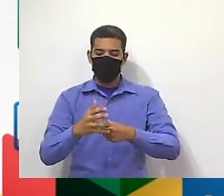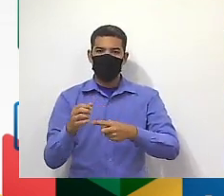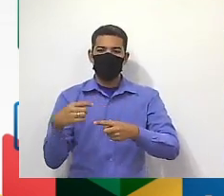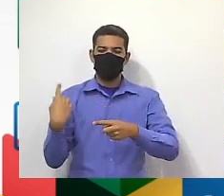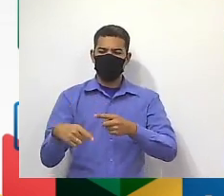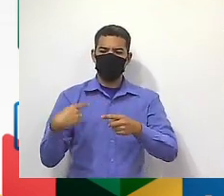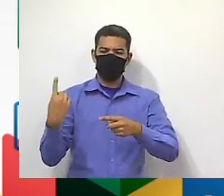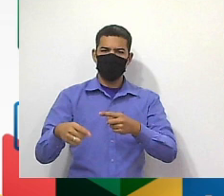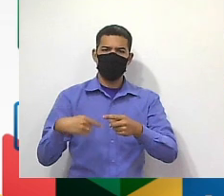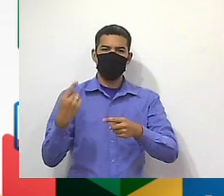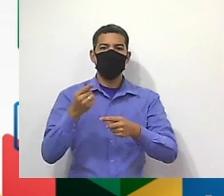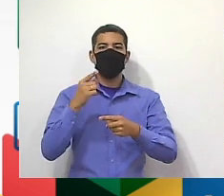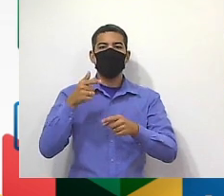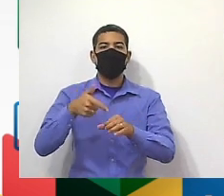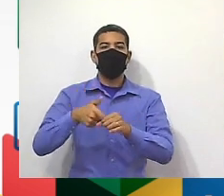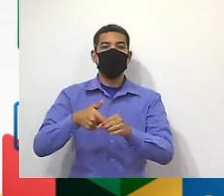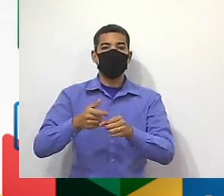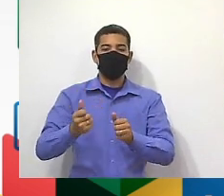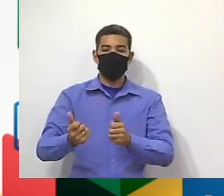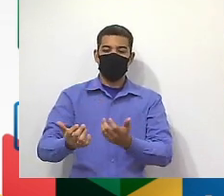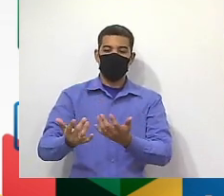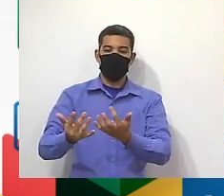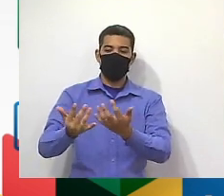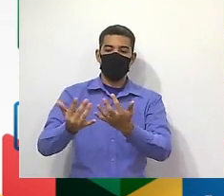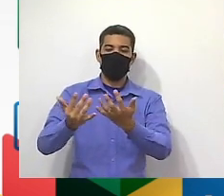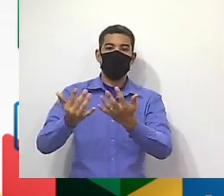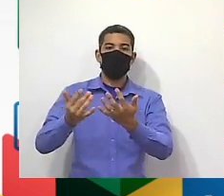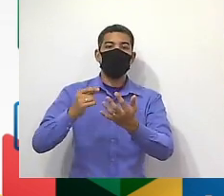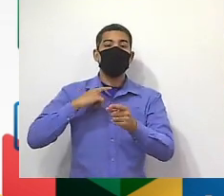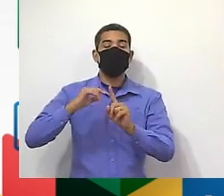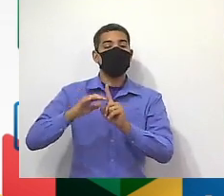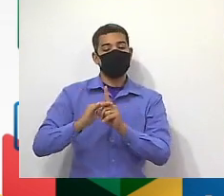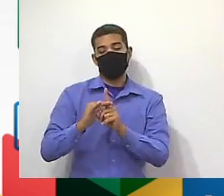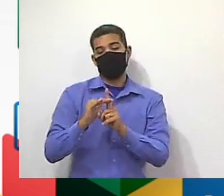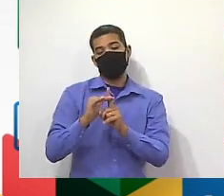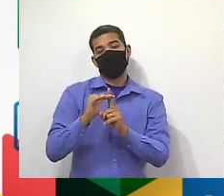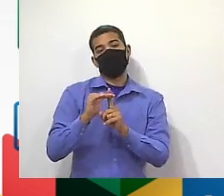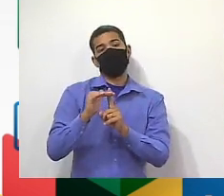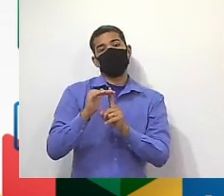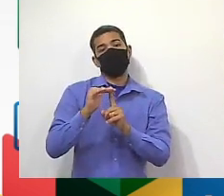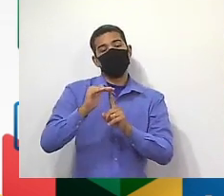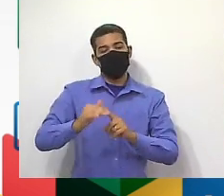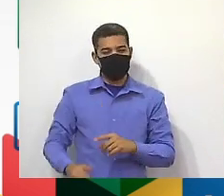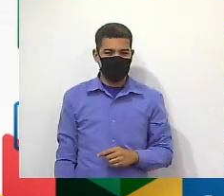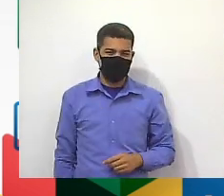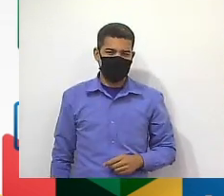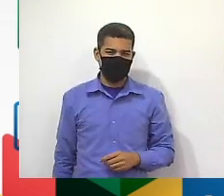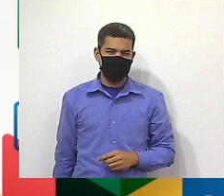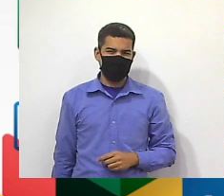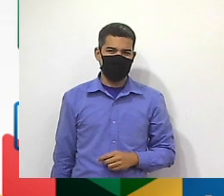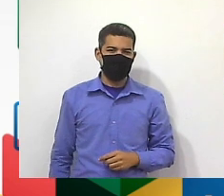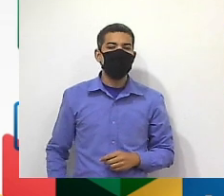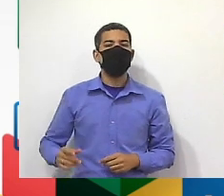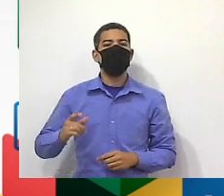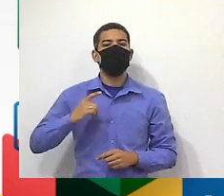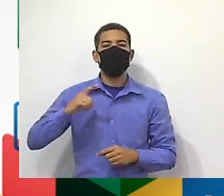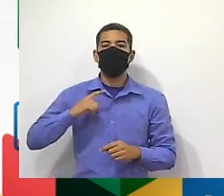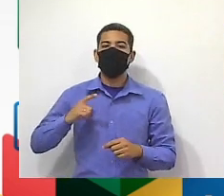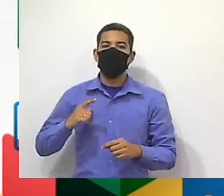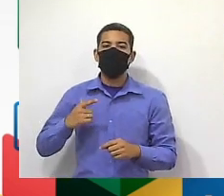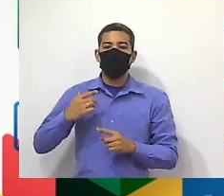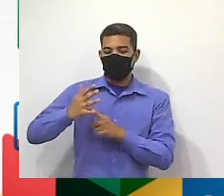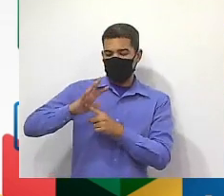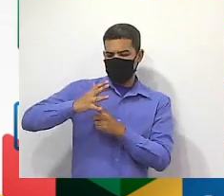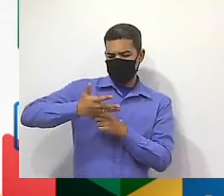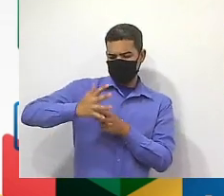a temperatura desse motor ela se eleva de forma tal que é possível atingir ali no